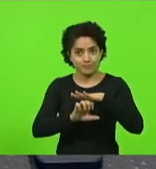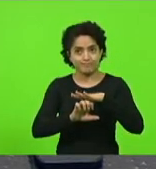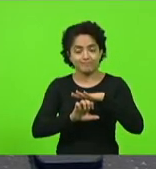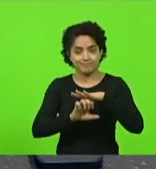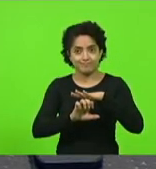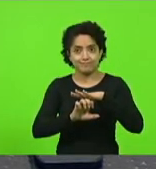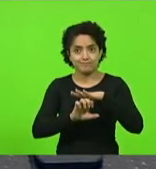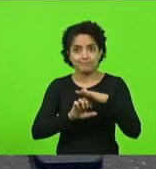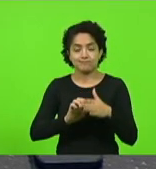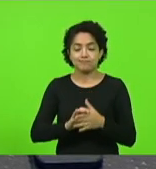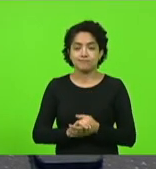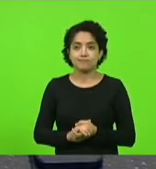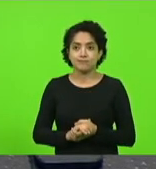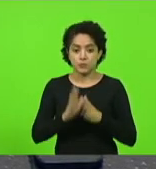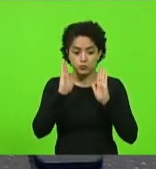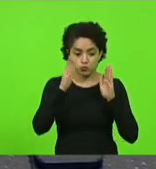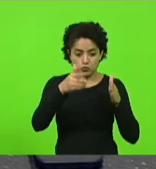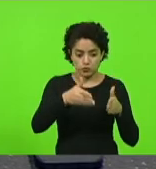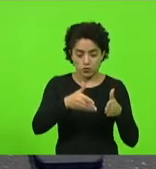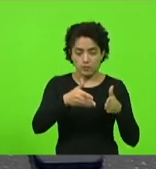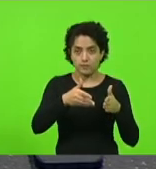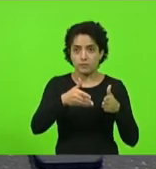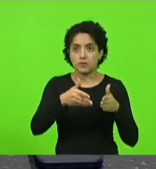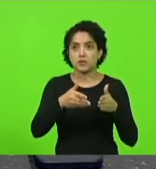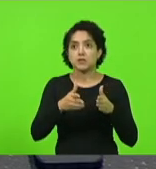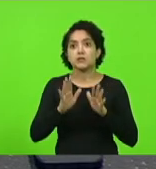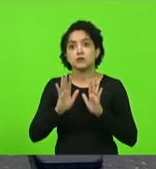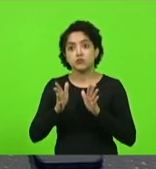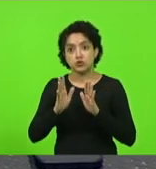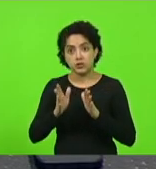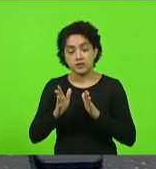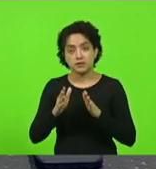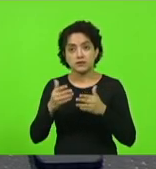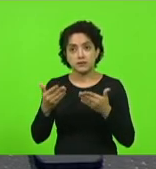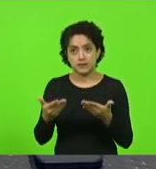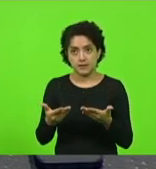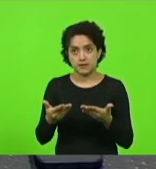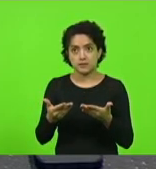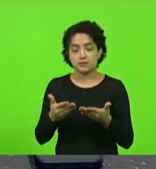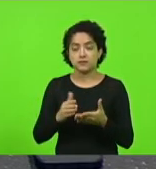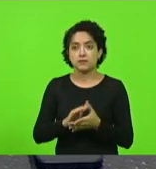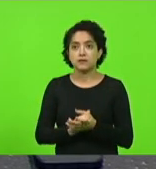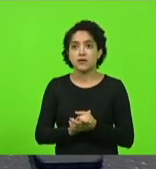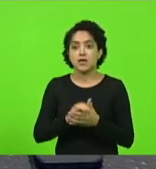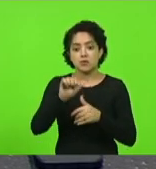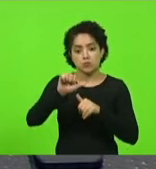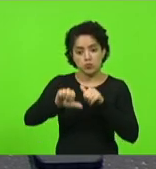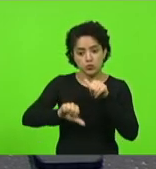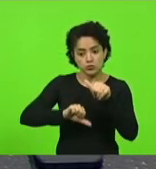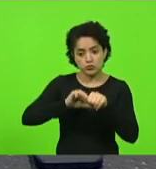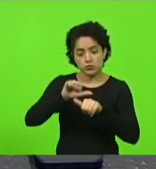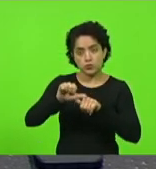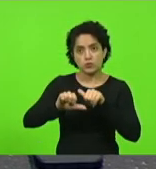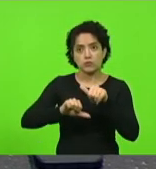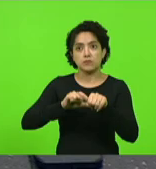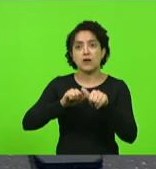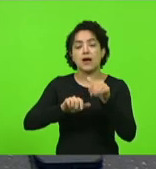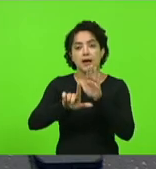pequenas empresas. Então, já tem esta previsão de deverá, adequando, inclusive,